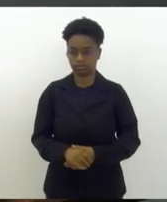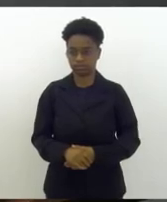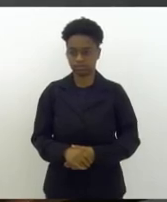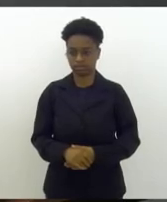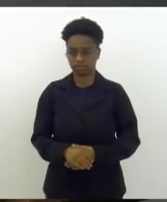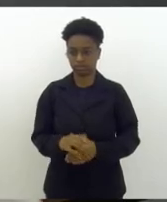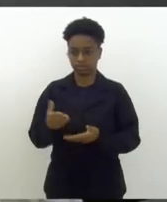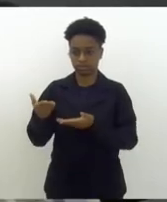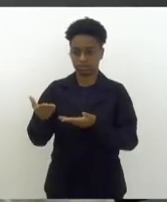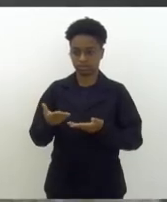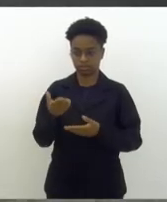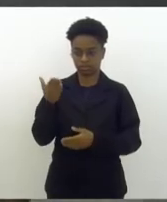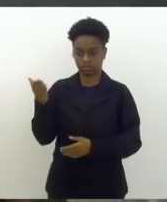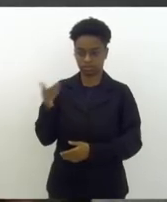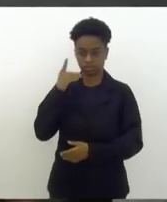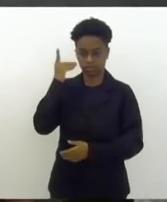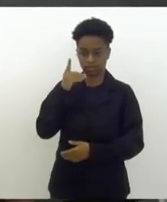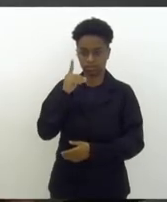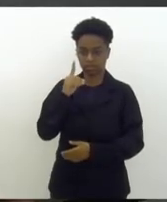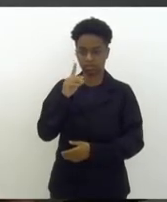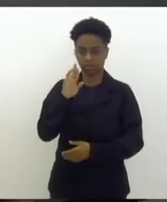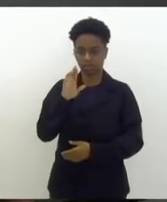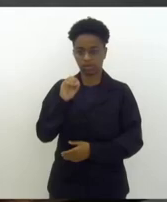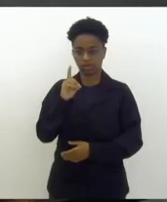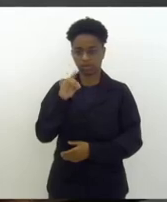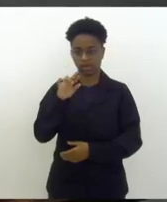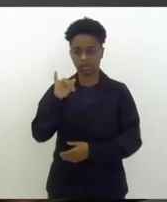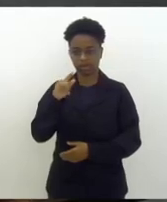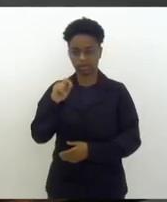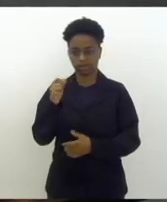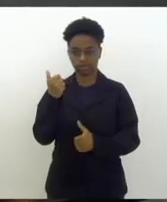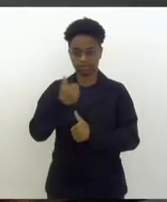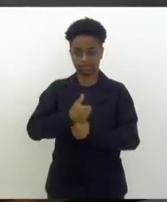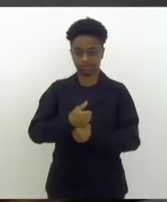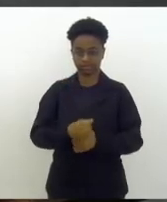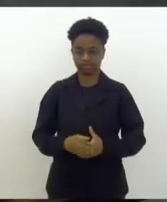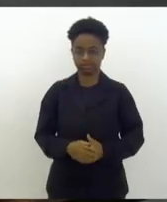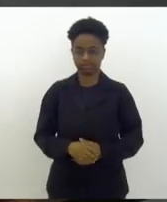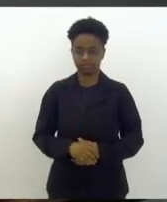convido o Nobre Deputado Rodrigo Amorim assume a presidência